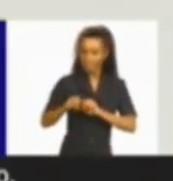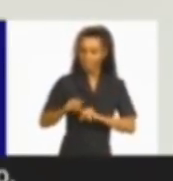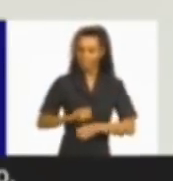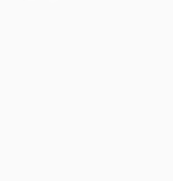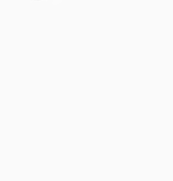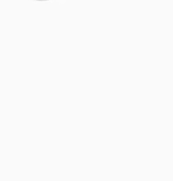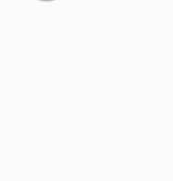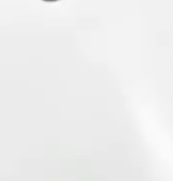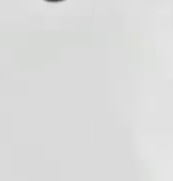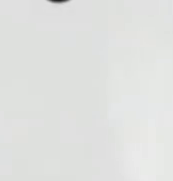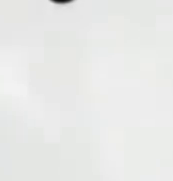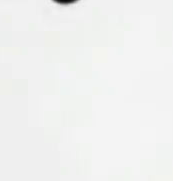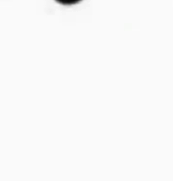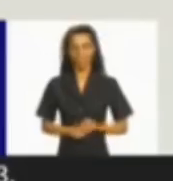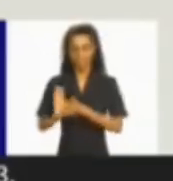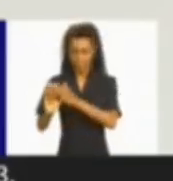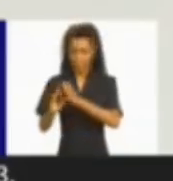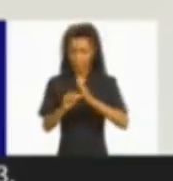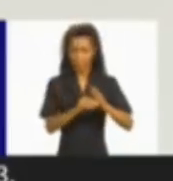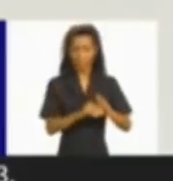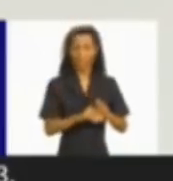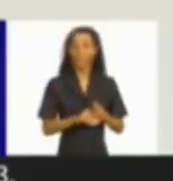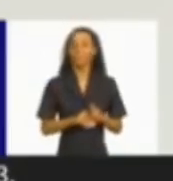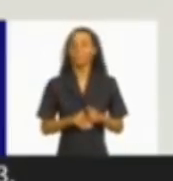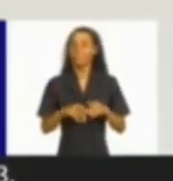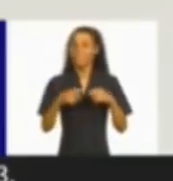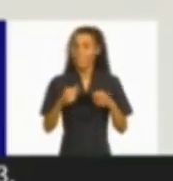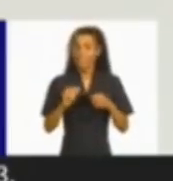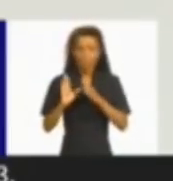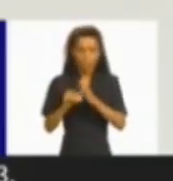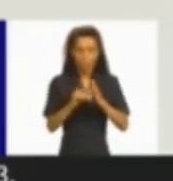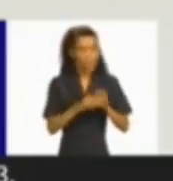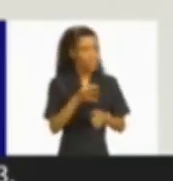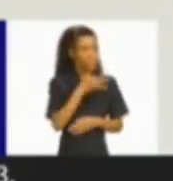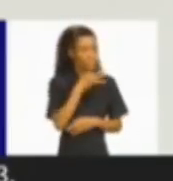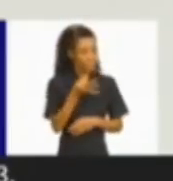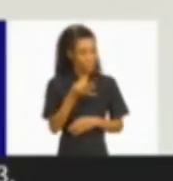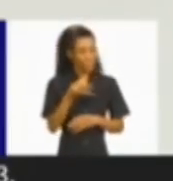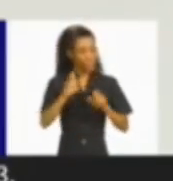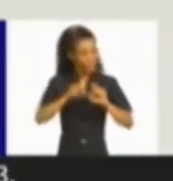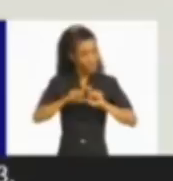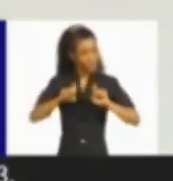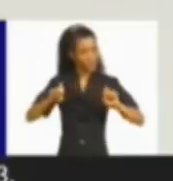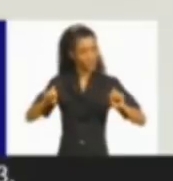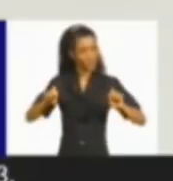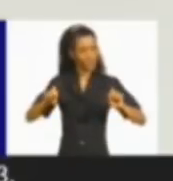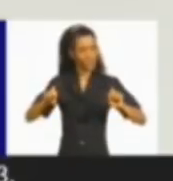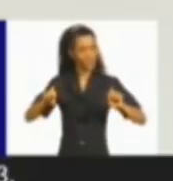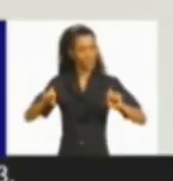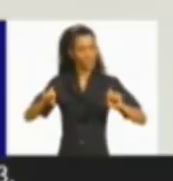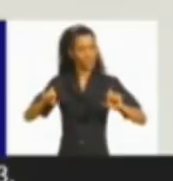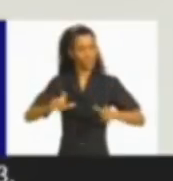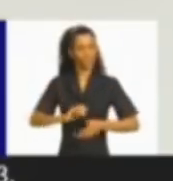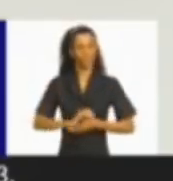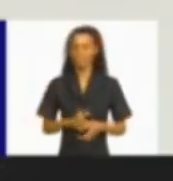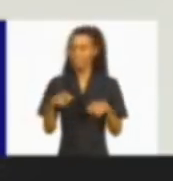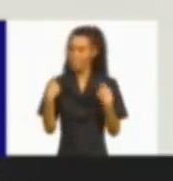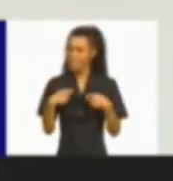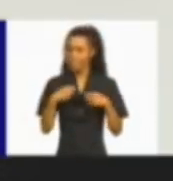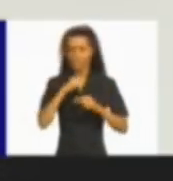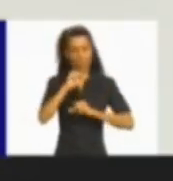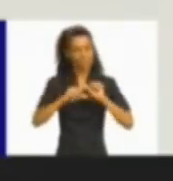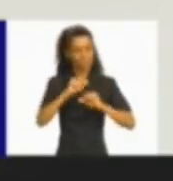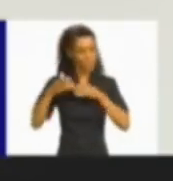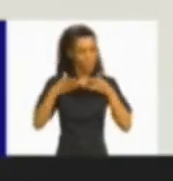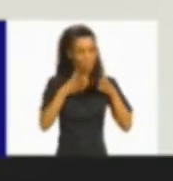adoção. A corrupção deve ser tratada como crime hediondo. Renato Nunes, 2203.